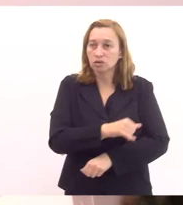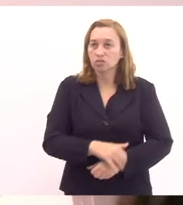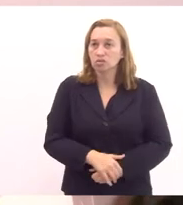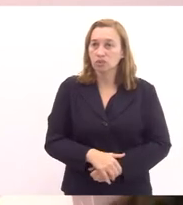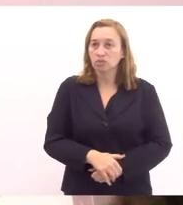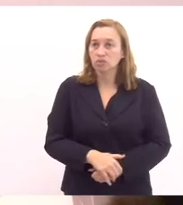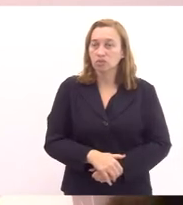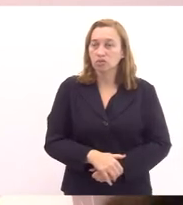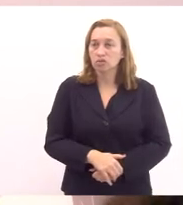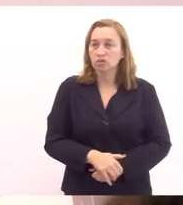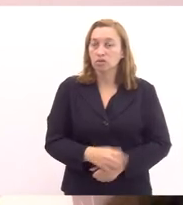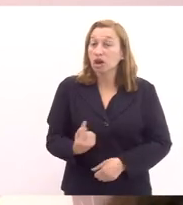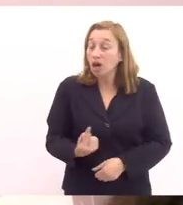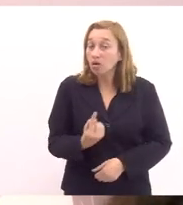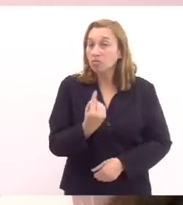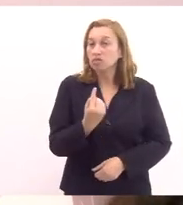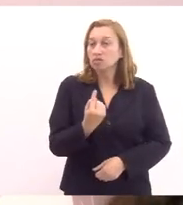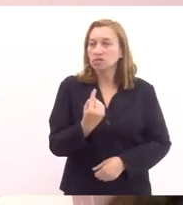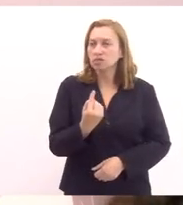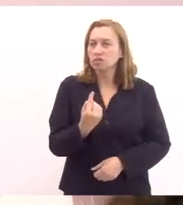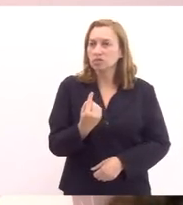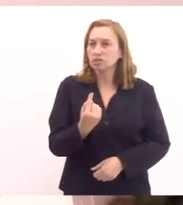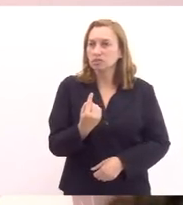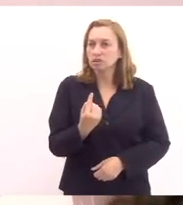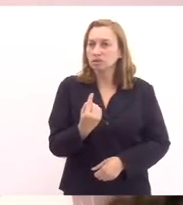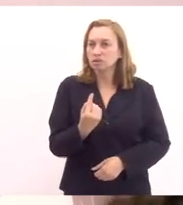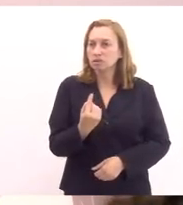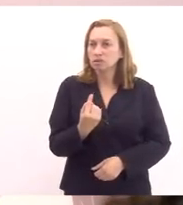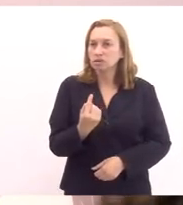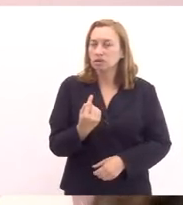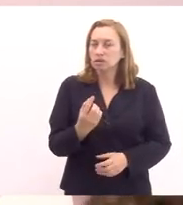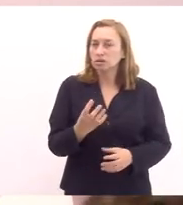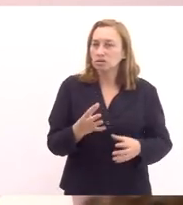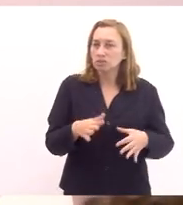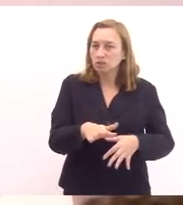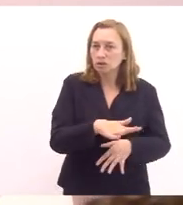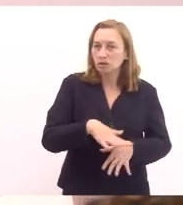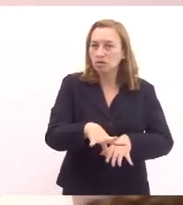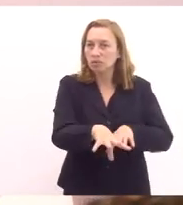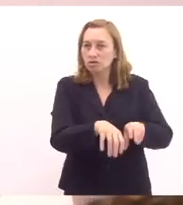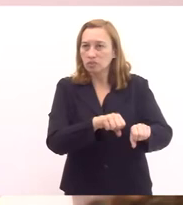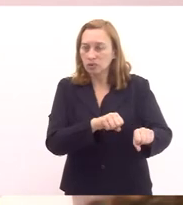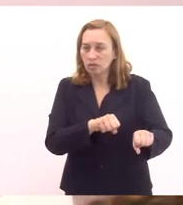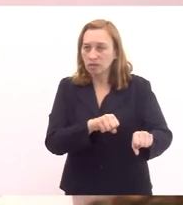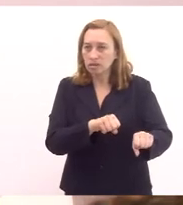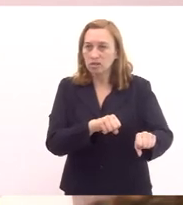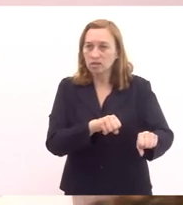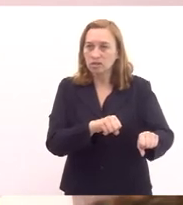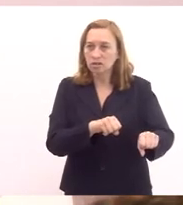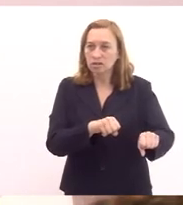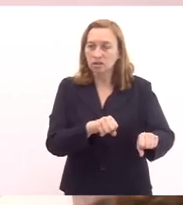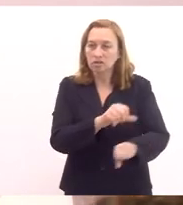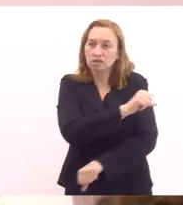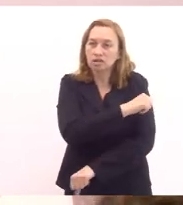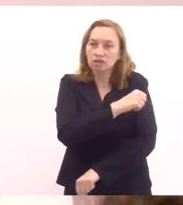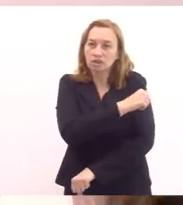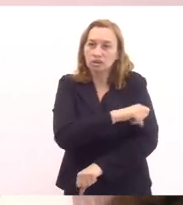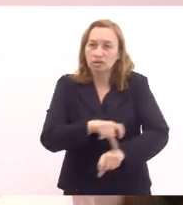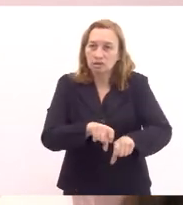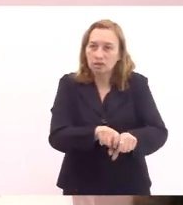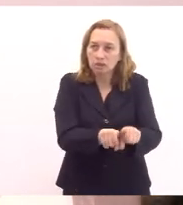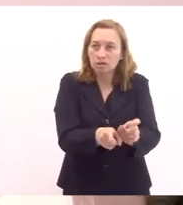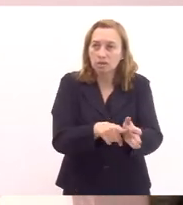Janeiro a única com como campo de Formação vou repetir da enfermagem